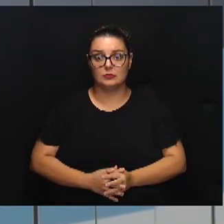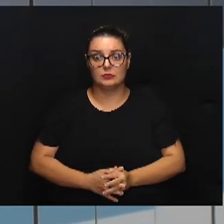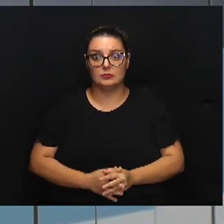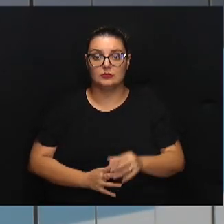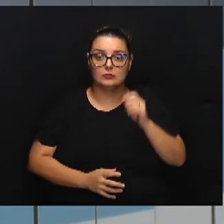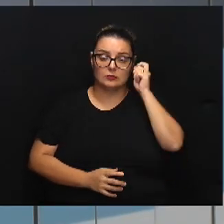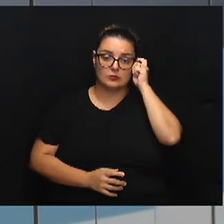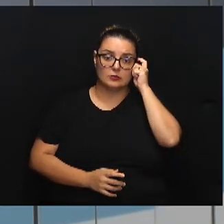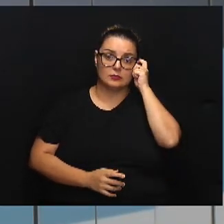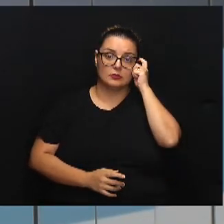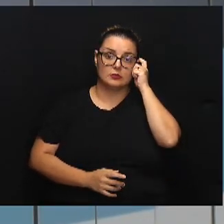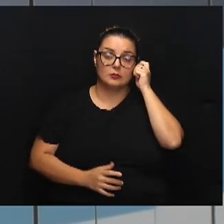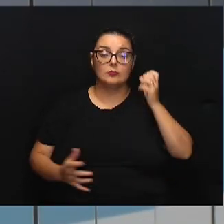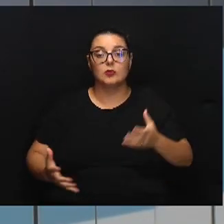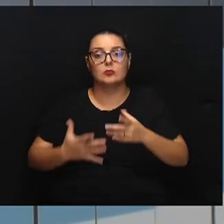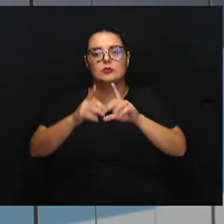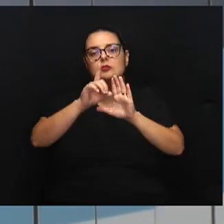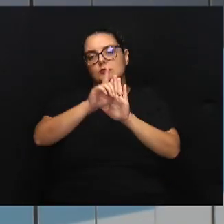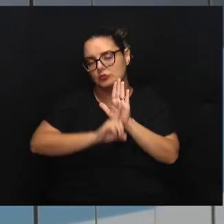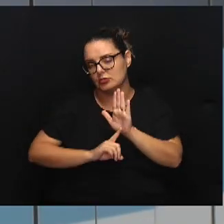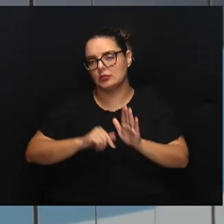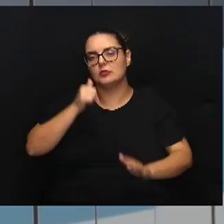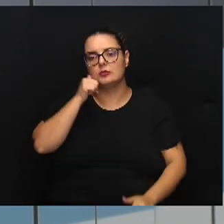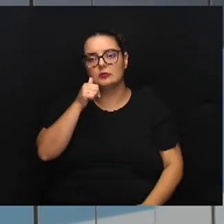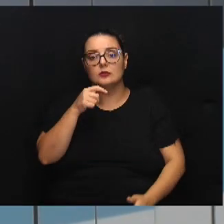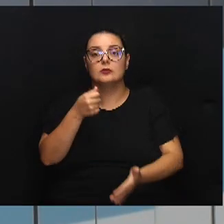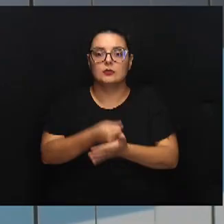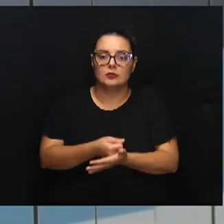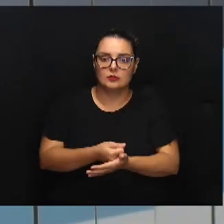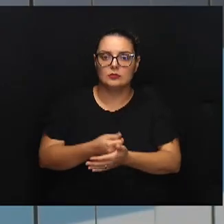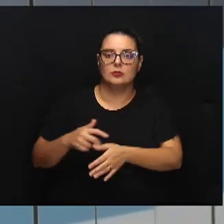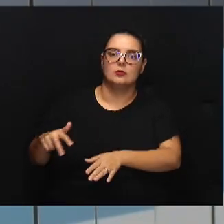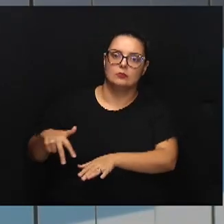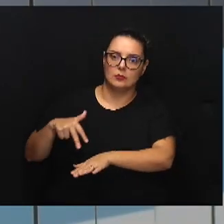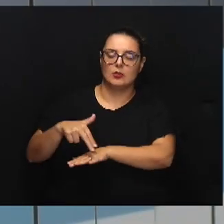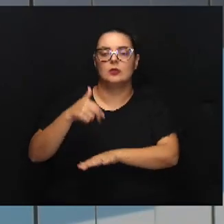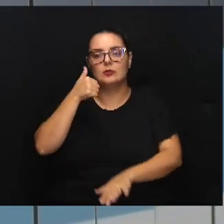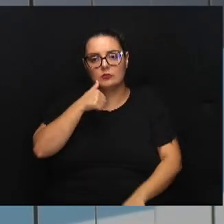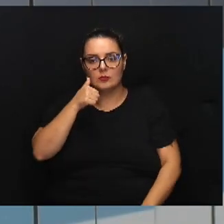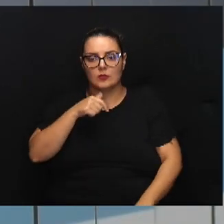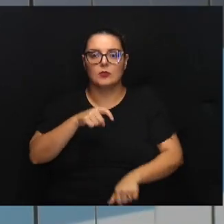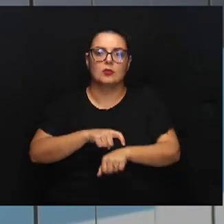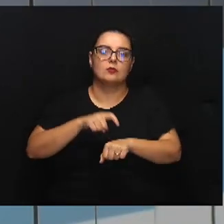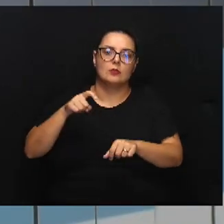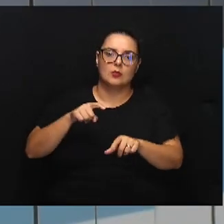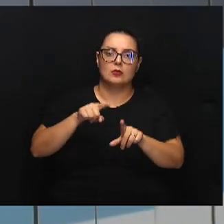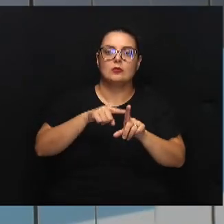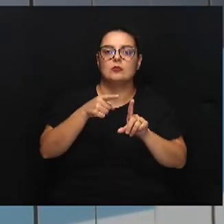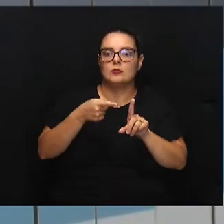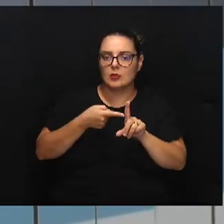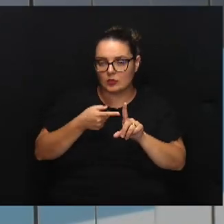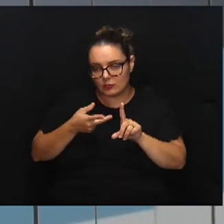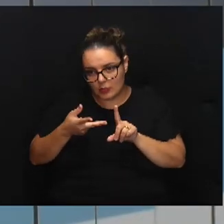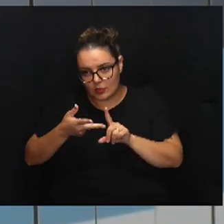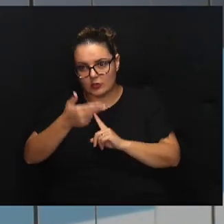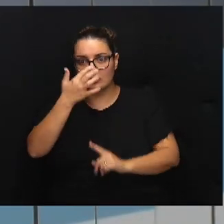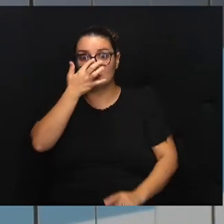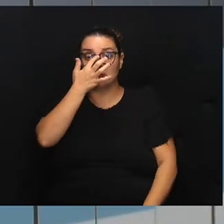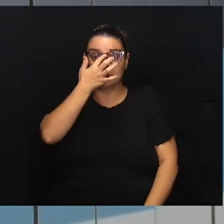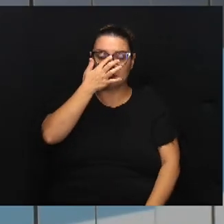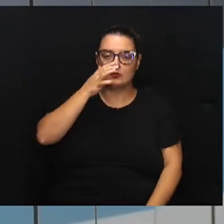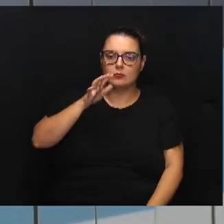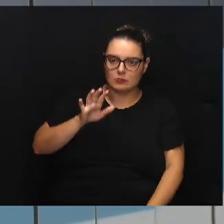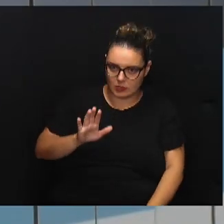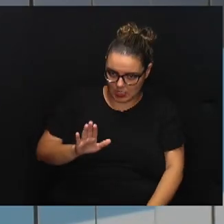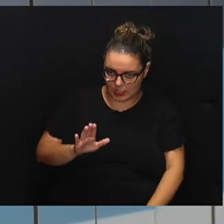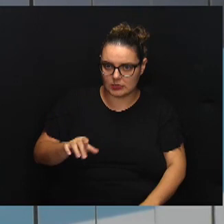promoção dos direitos das mulheres, de garantia do protagonismo dessa mulher durante o momento do parto, da condução do parto,